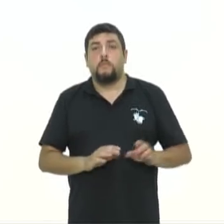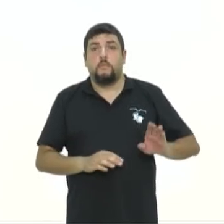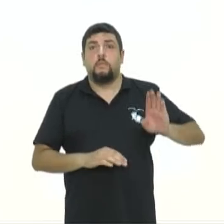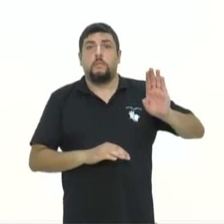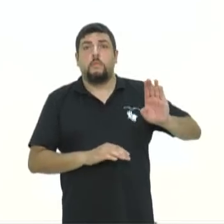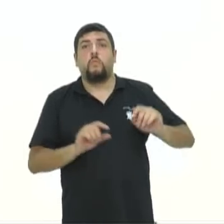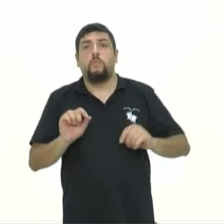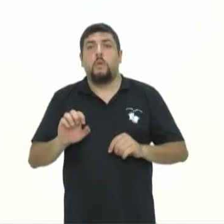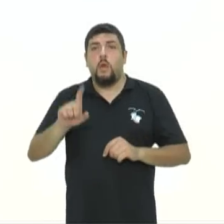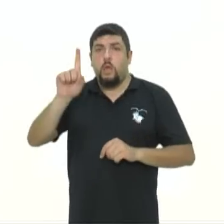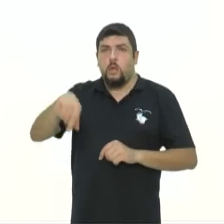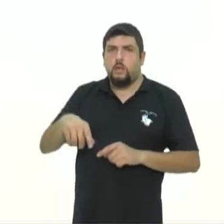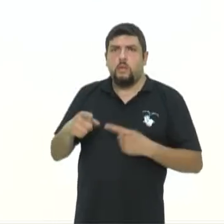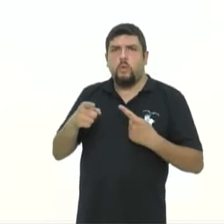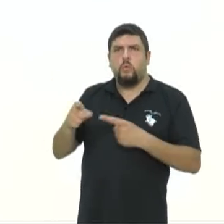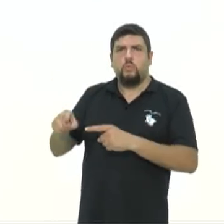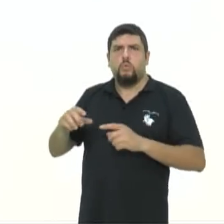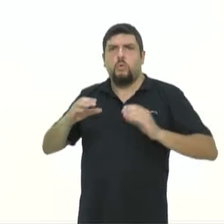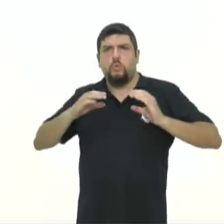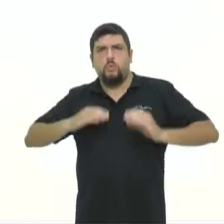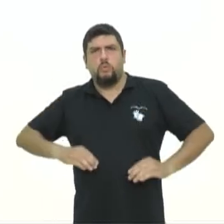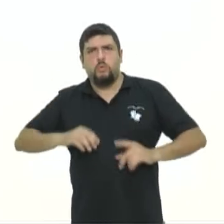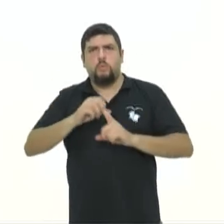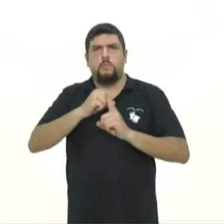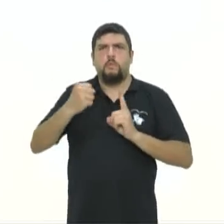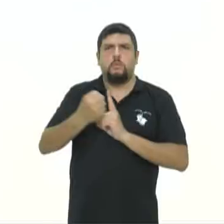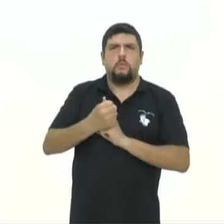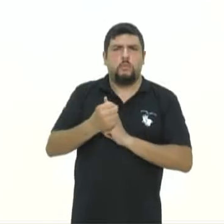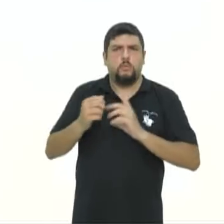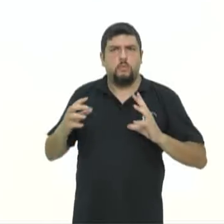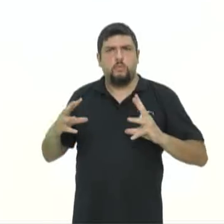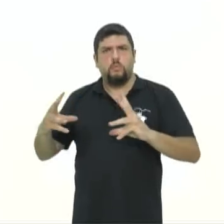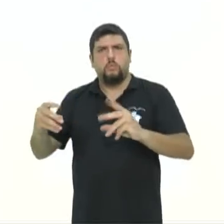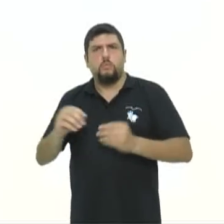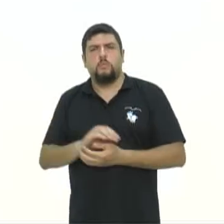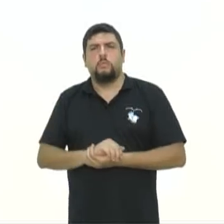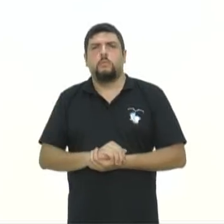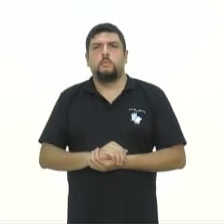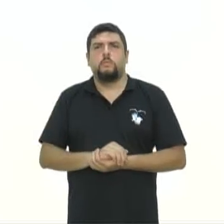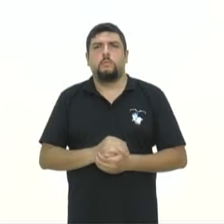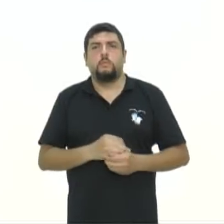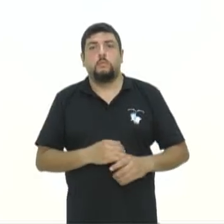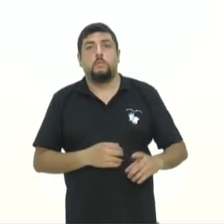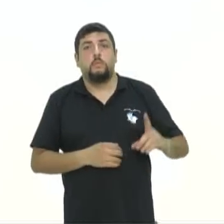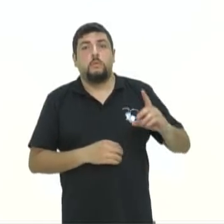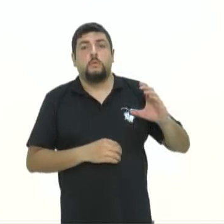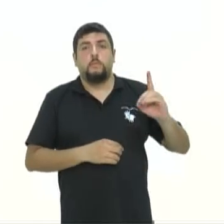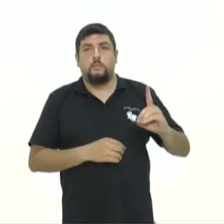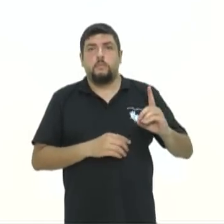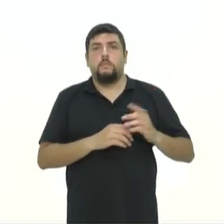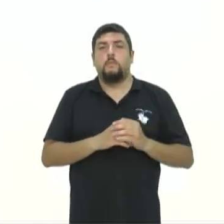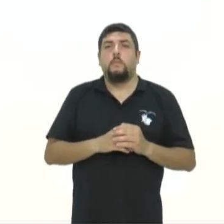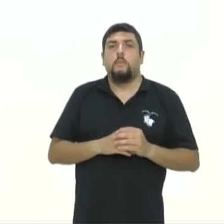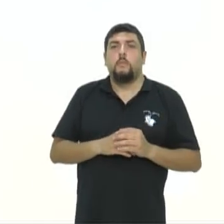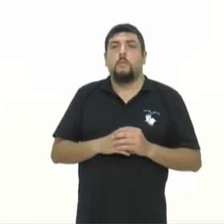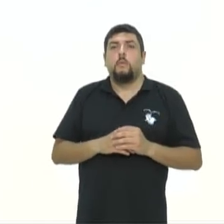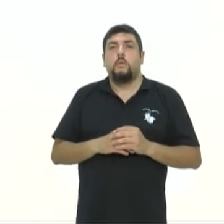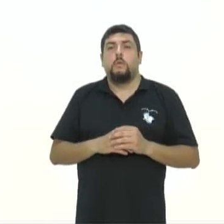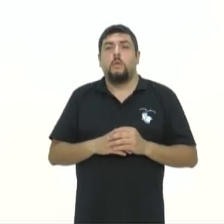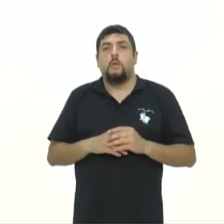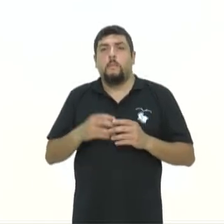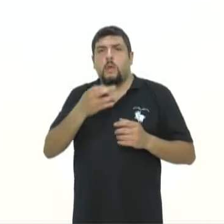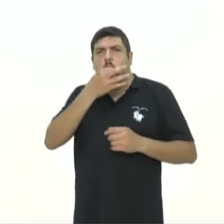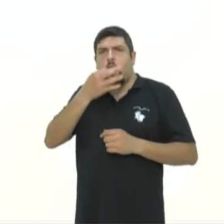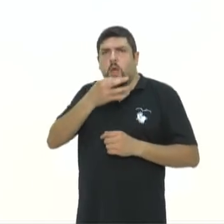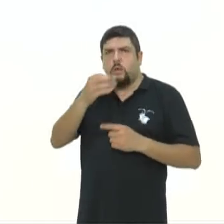crítica ao comportamento social das pessoas, da sociedade como um todo? Será que é uma crítica ao consumismo, ao fato das pessoas